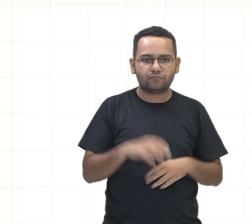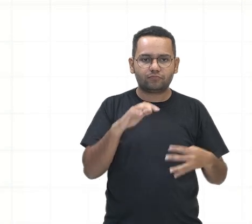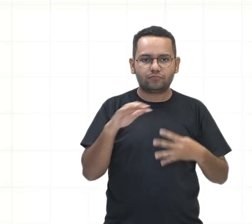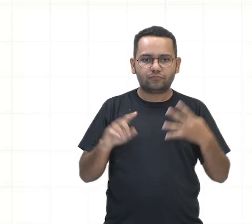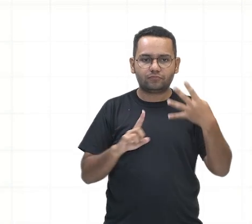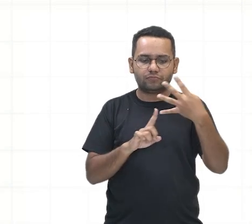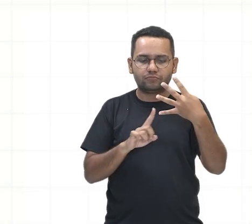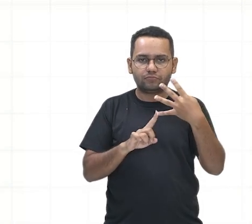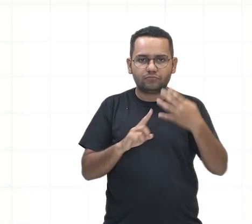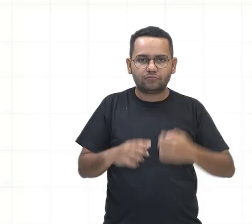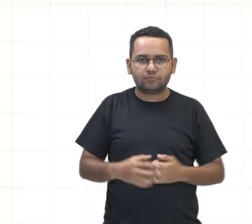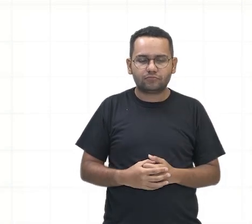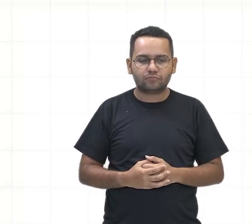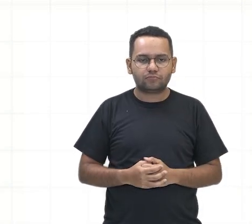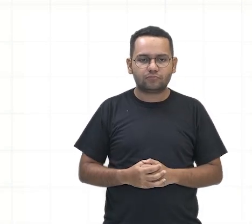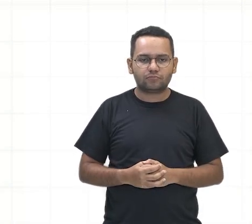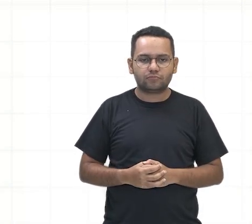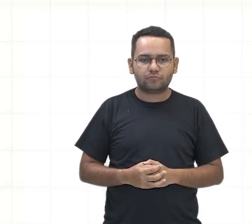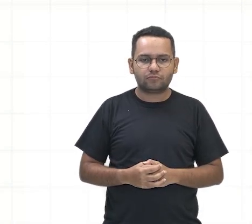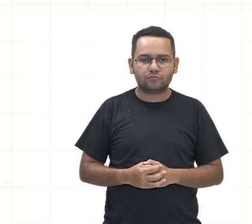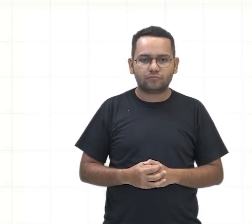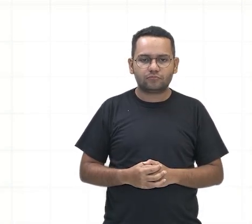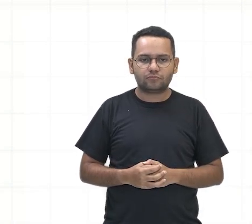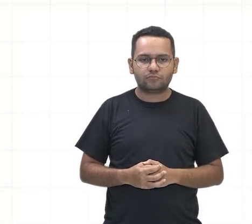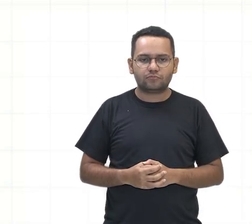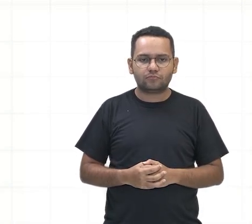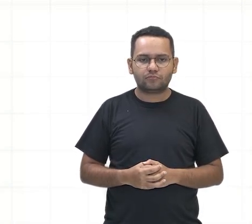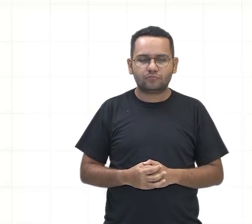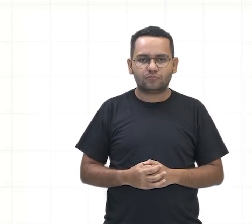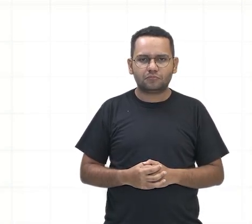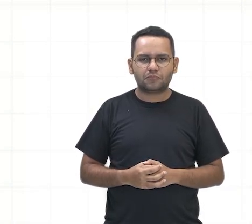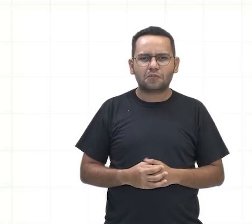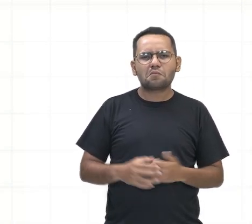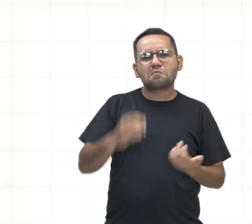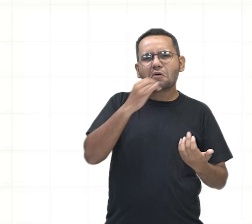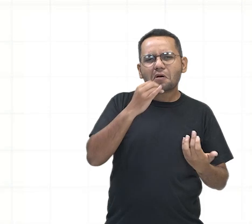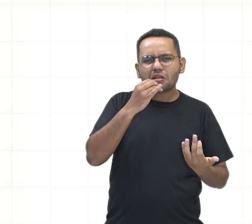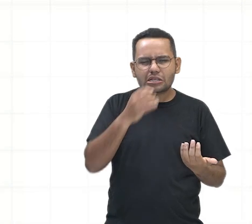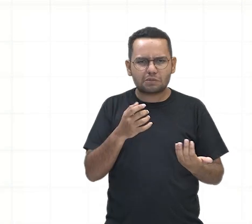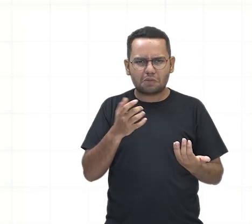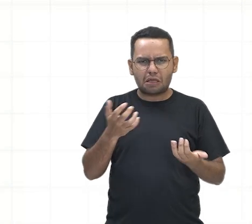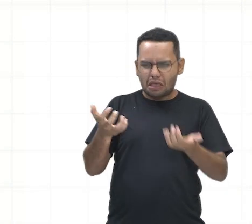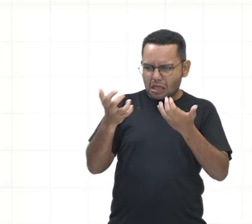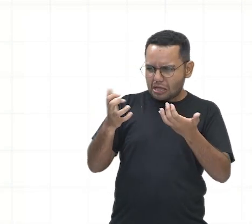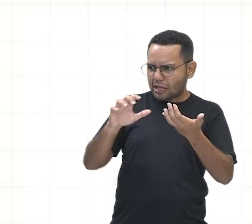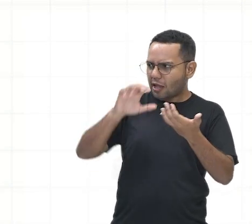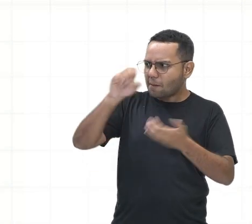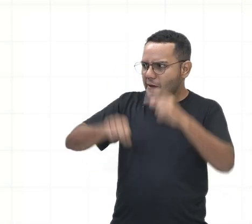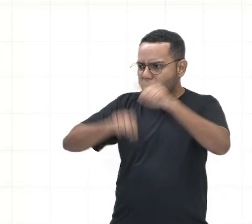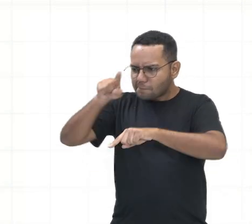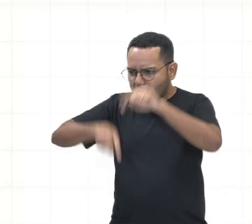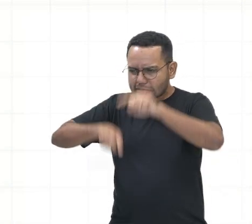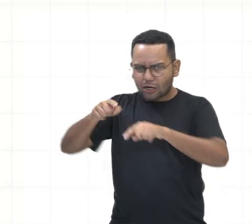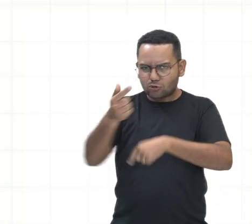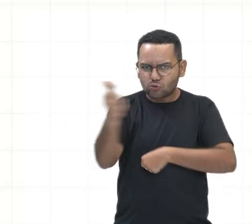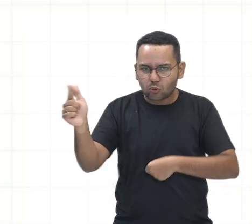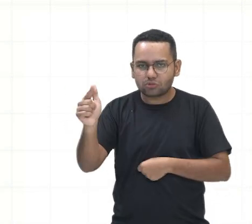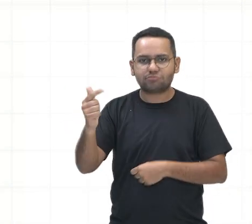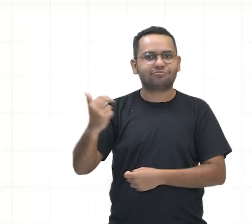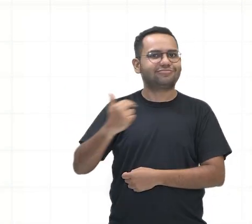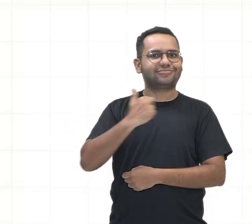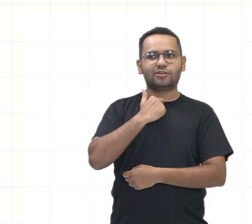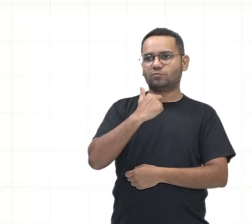de ouro entre as religiões é que não se pode apropriar dos bens alheios. A dimensão de que o bem do